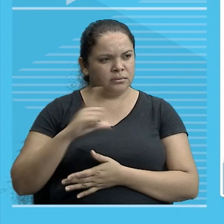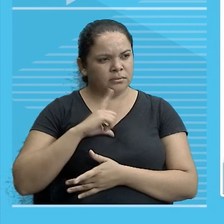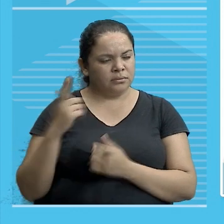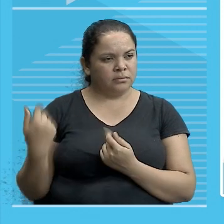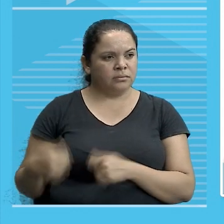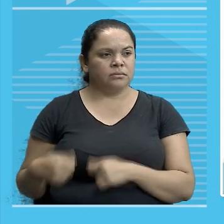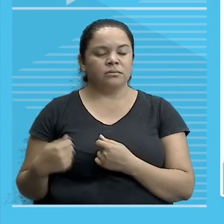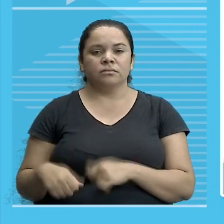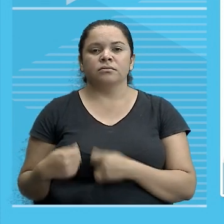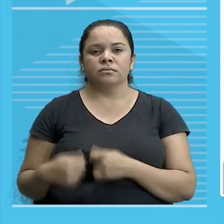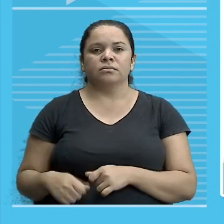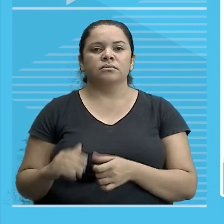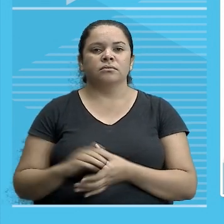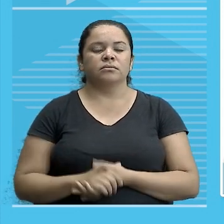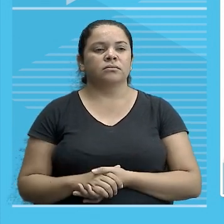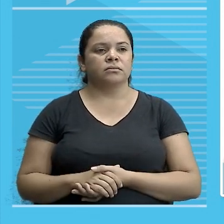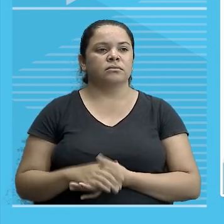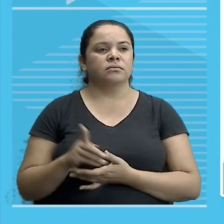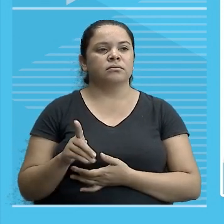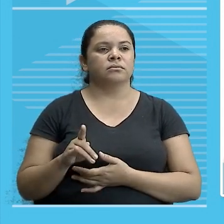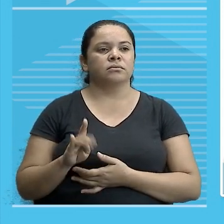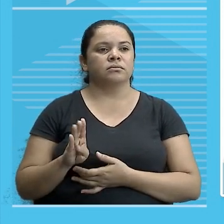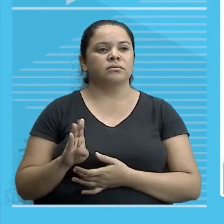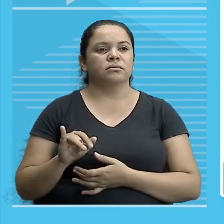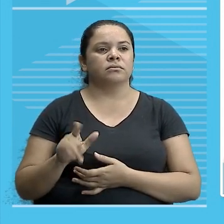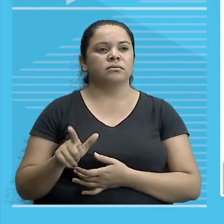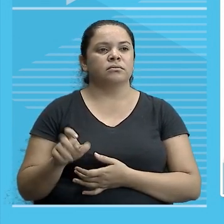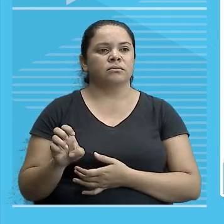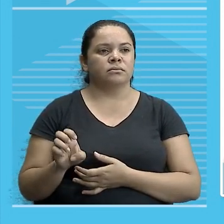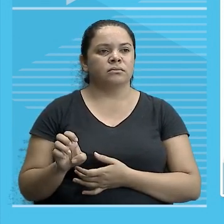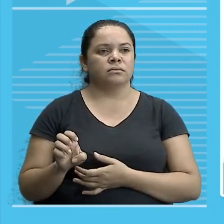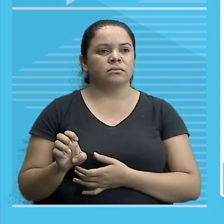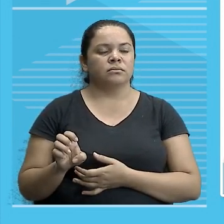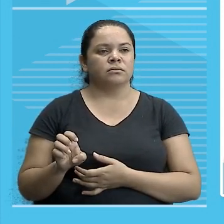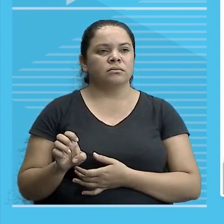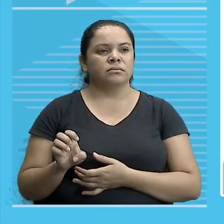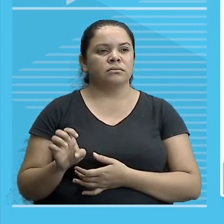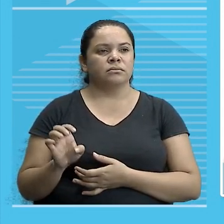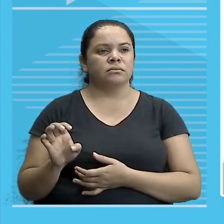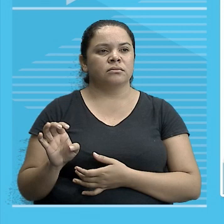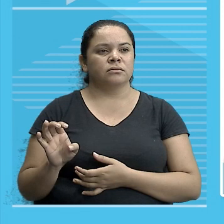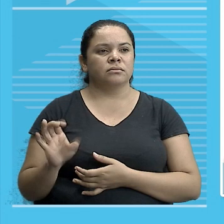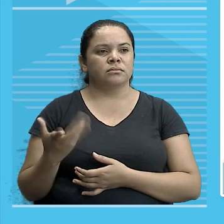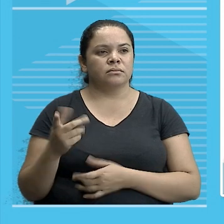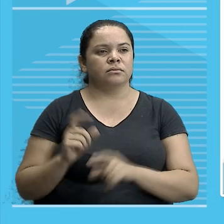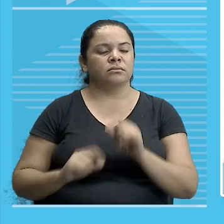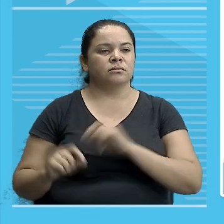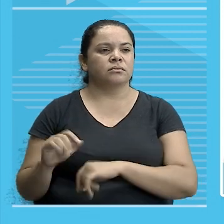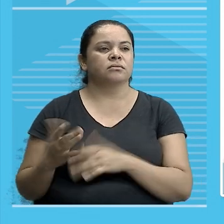necessidade, a bile vai lá e é lançada no duodeno. Quando é isso, professor? Quando tem gordura.